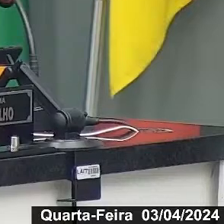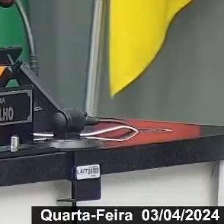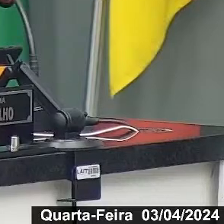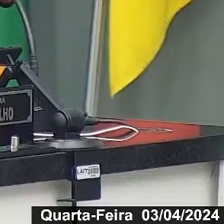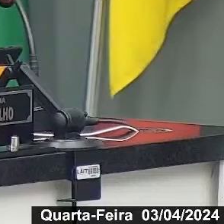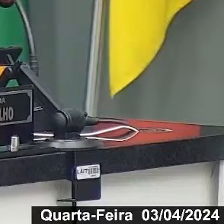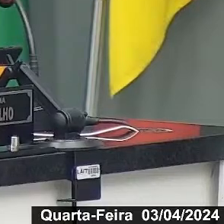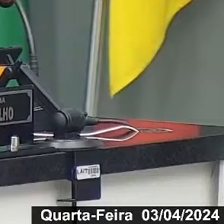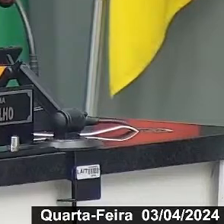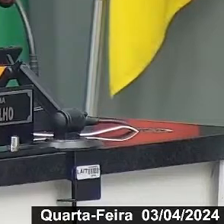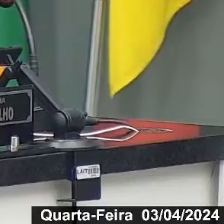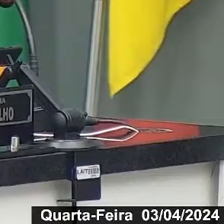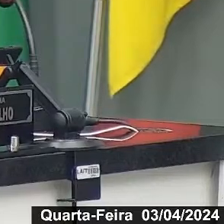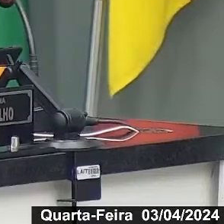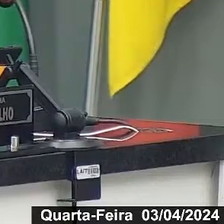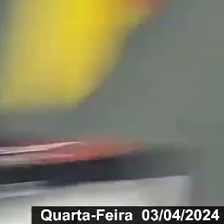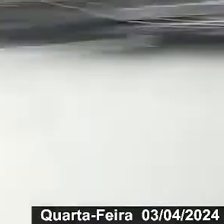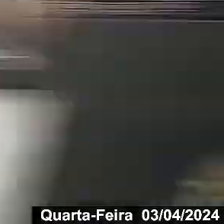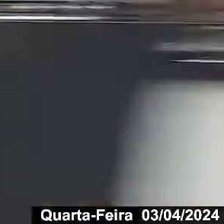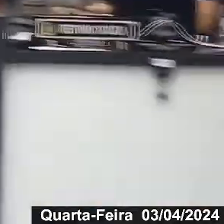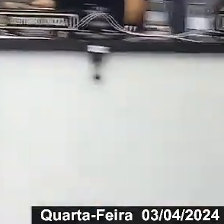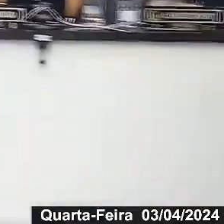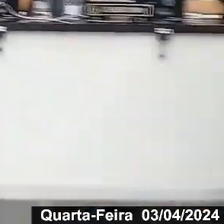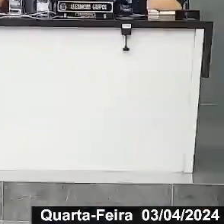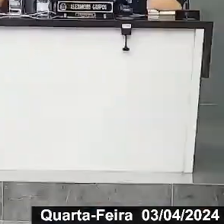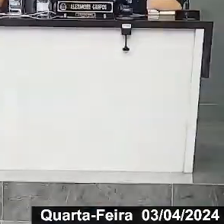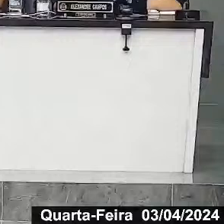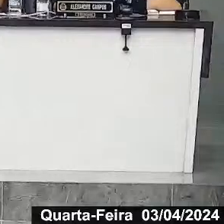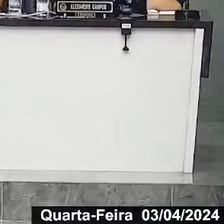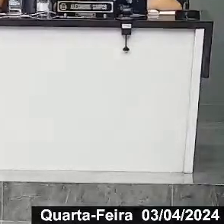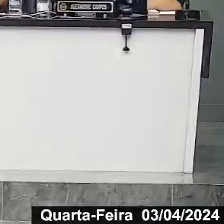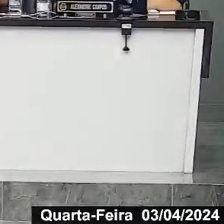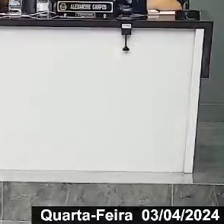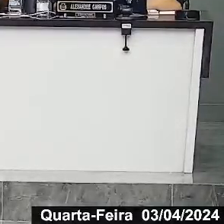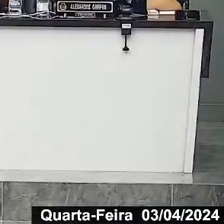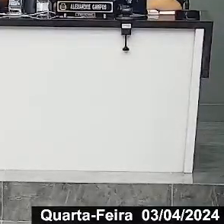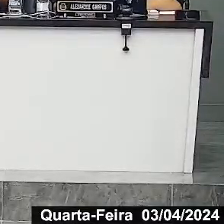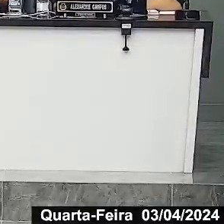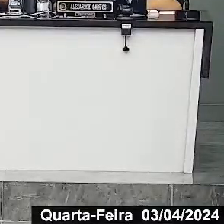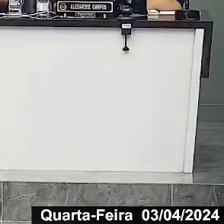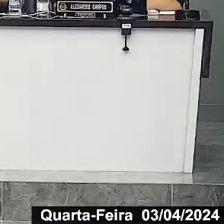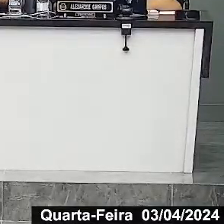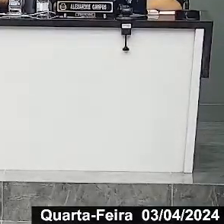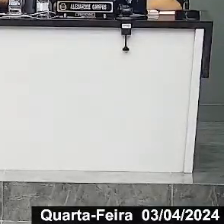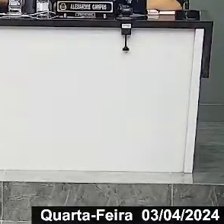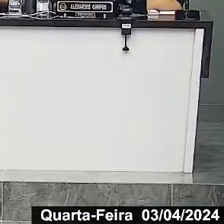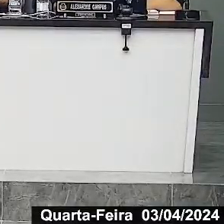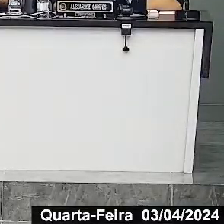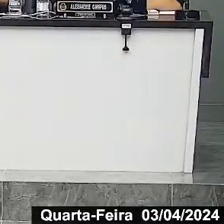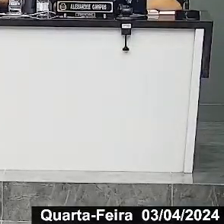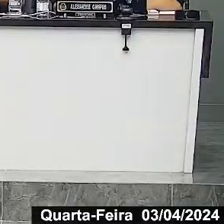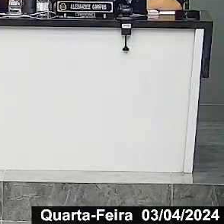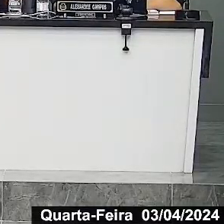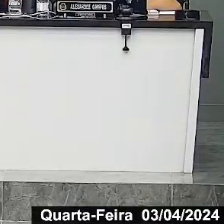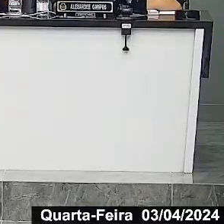vereador Dedé... Presidente, posso usar a tribuna? Concedido. Lembrando que a Graça está assistindo, hein?